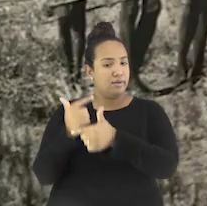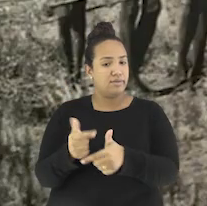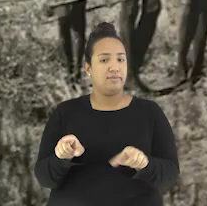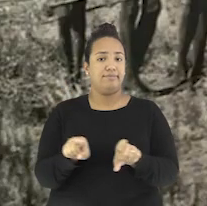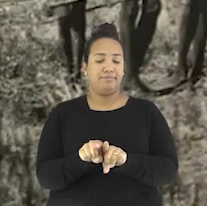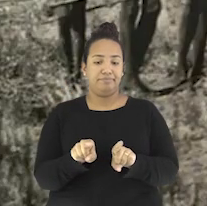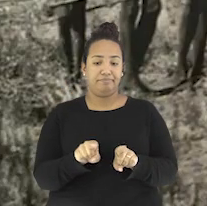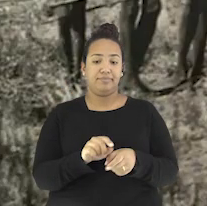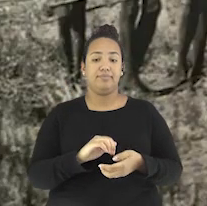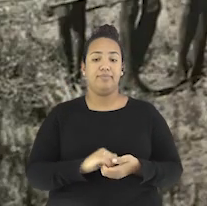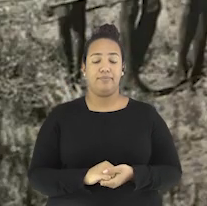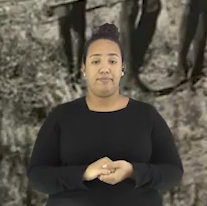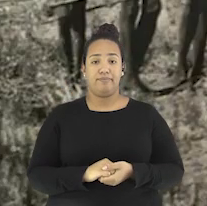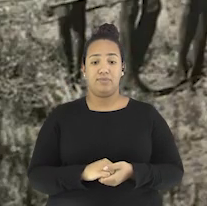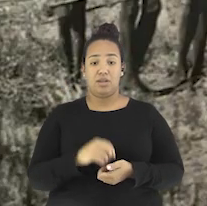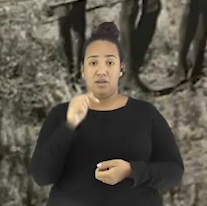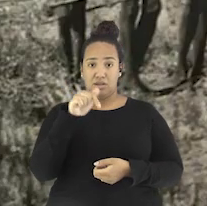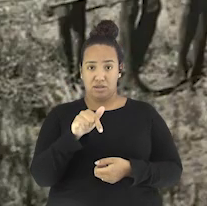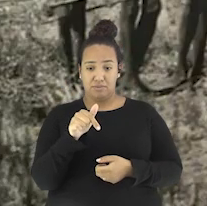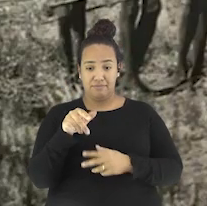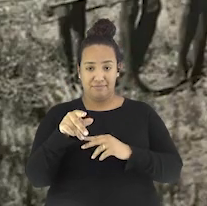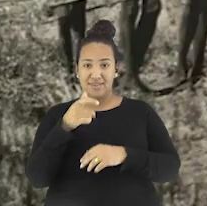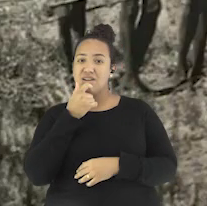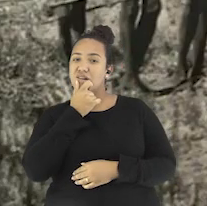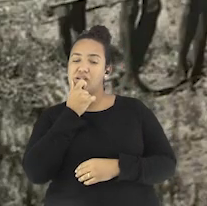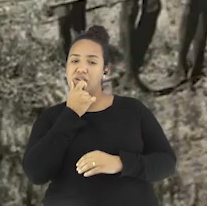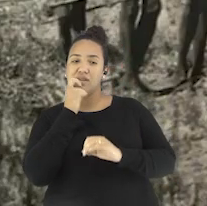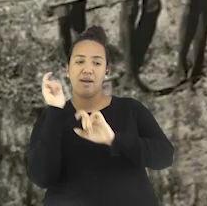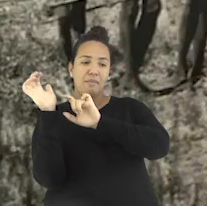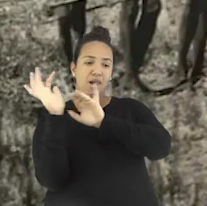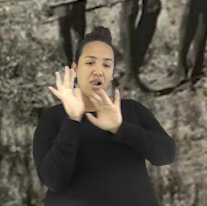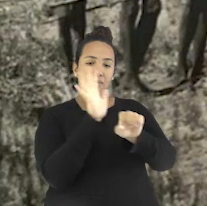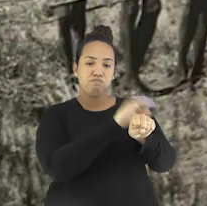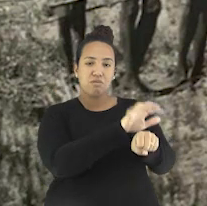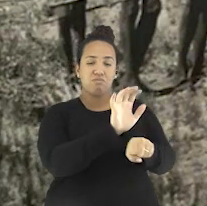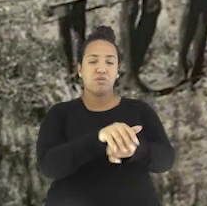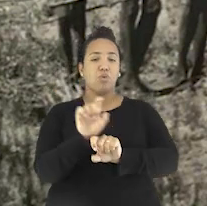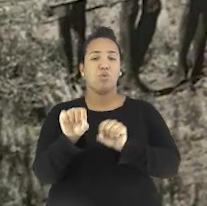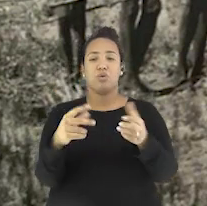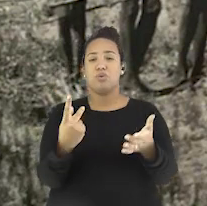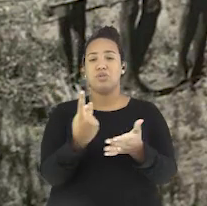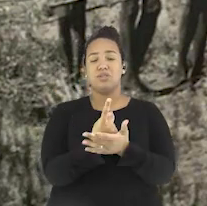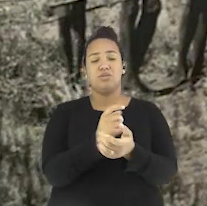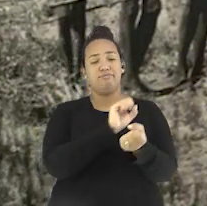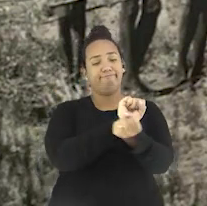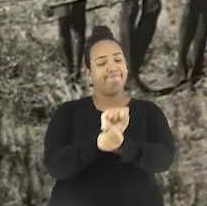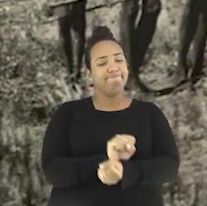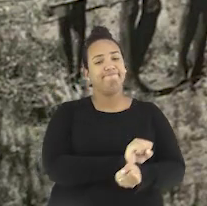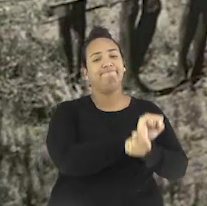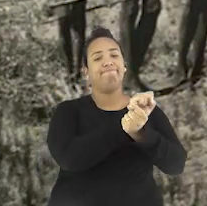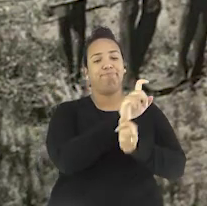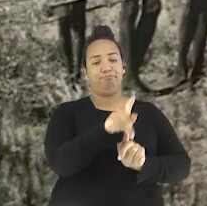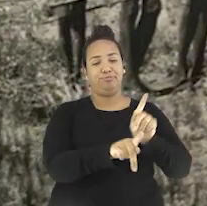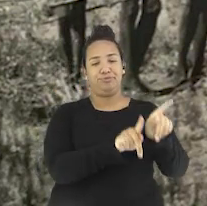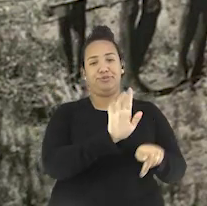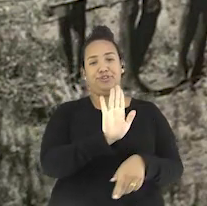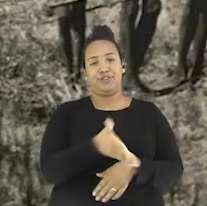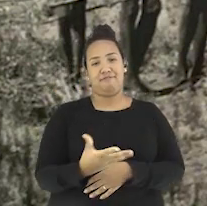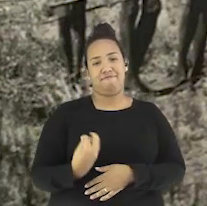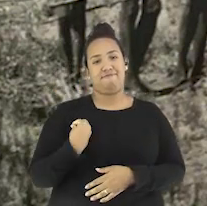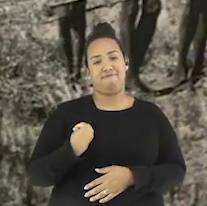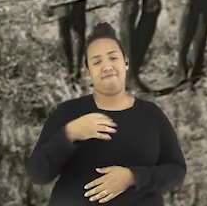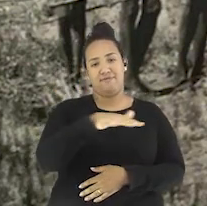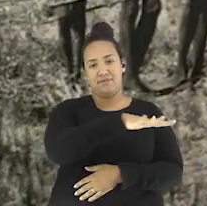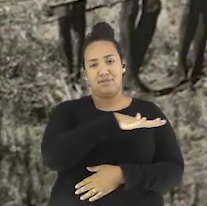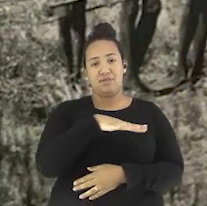A colonização dos ingleses nessas regiões deixaram marcas de muito genocídio e escravidão na população nativa, devido a